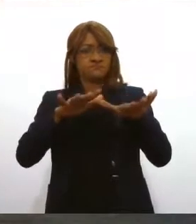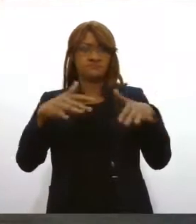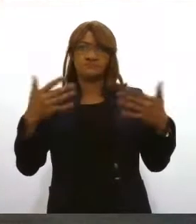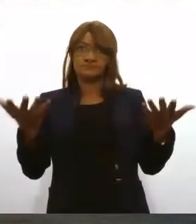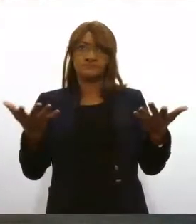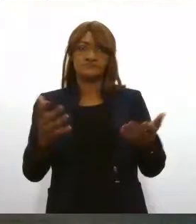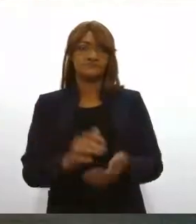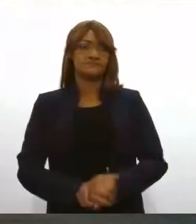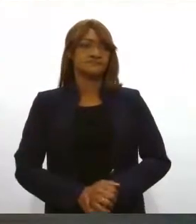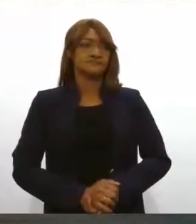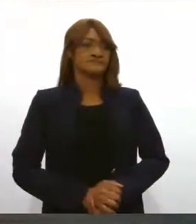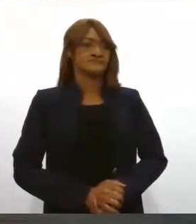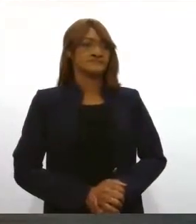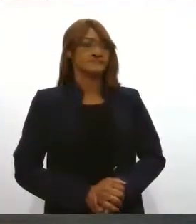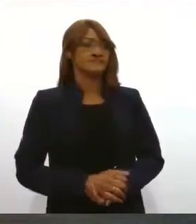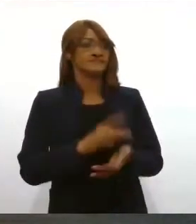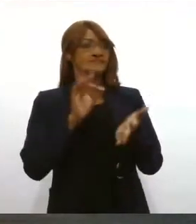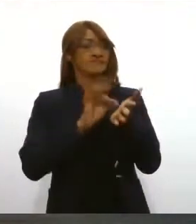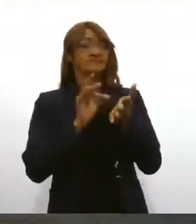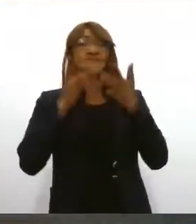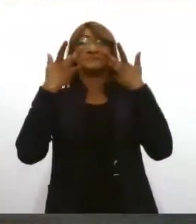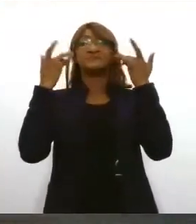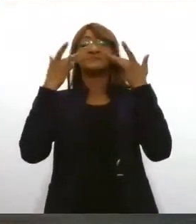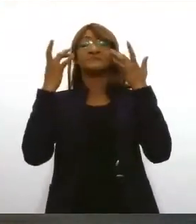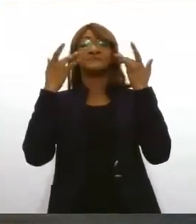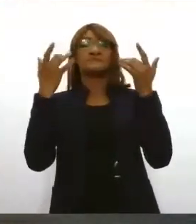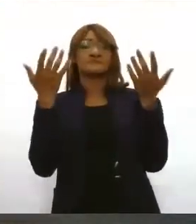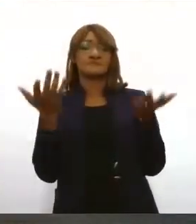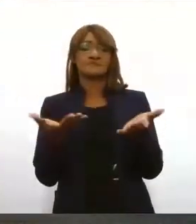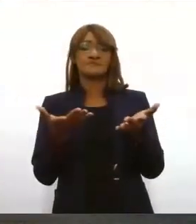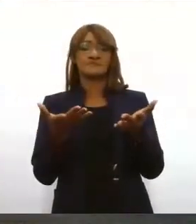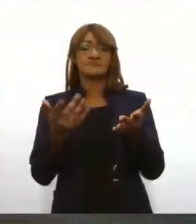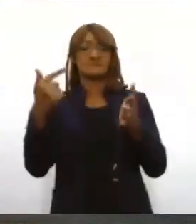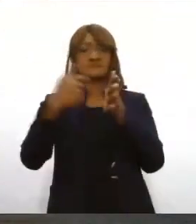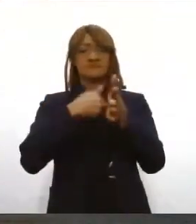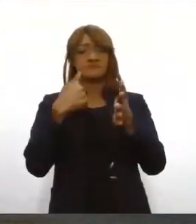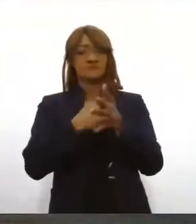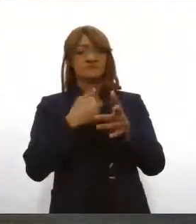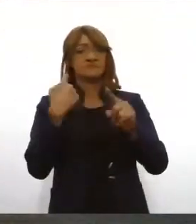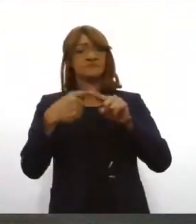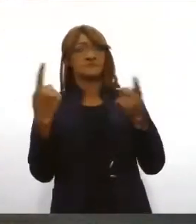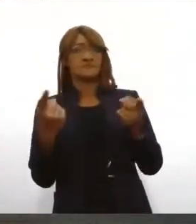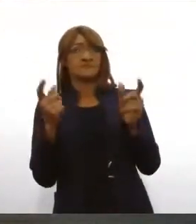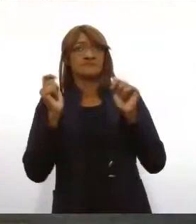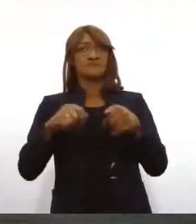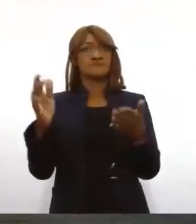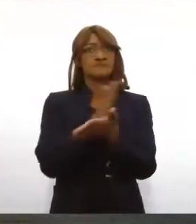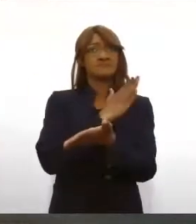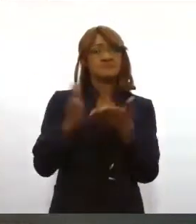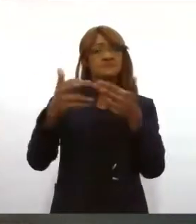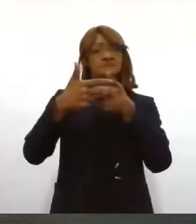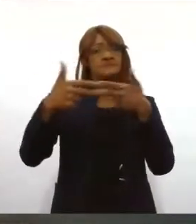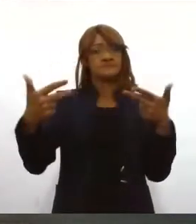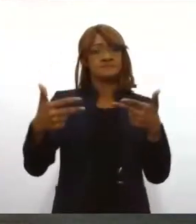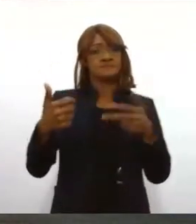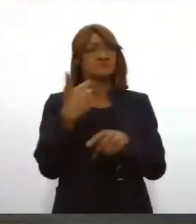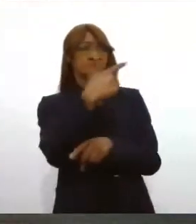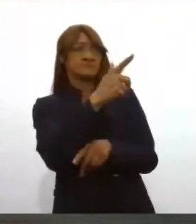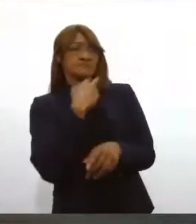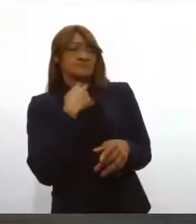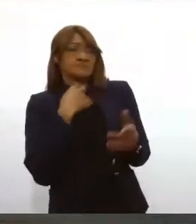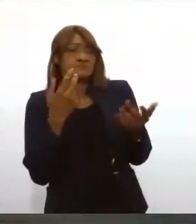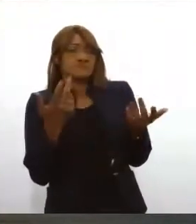Verdade. Olha, em relação ao teatro, muita gente está questionando por que, que o teatro pode funcionar para algumas coisas, não vai funcionar para outras,